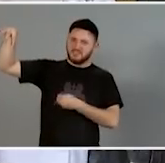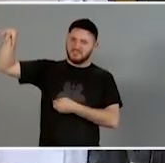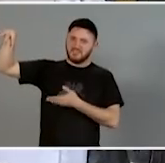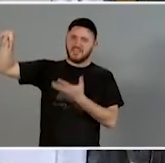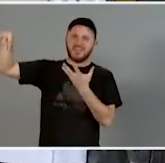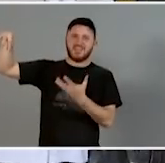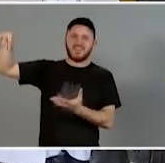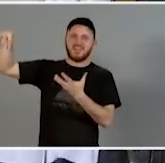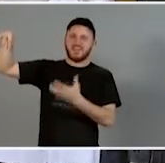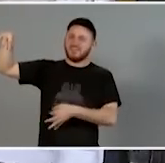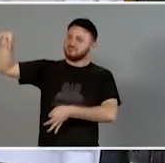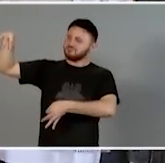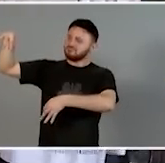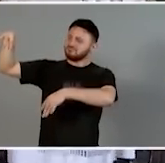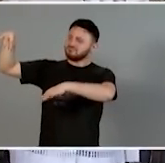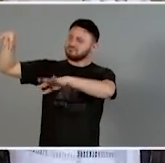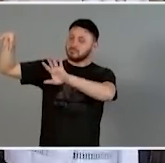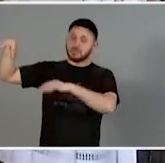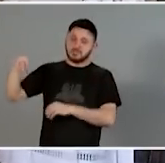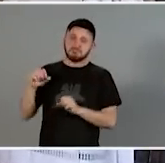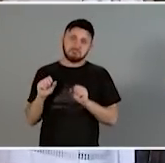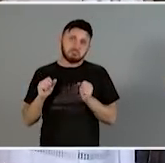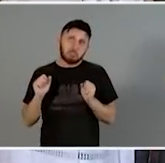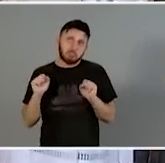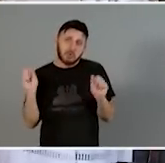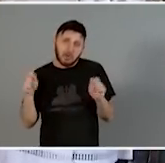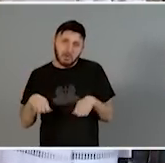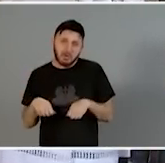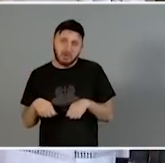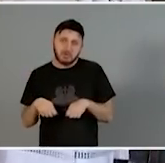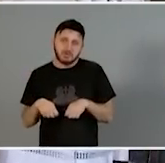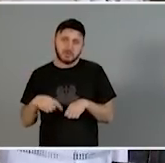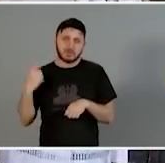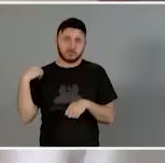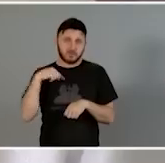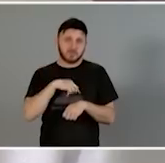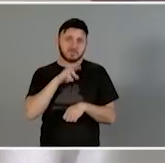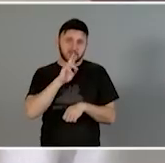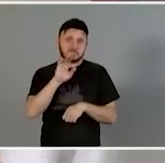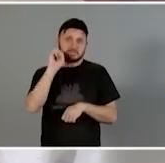Leve. Humanamente, o